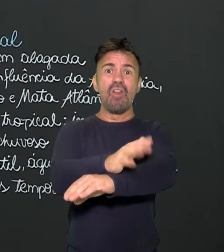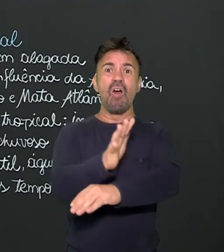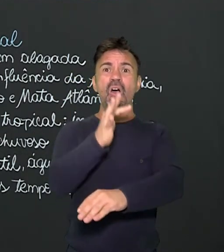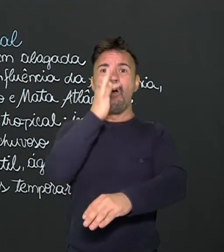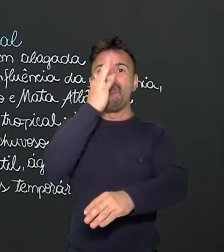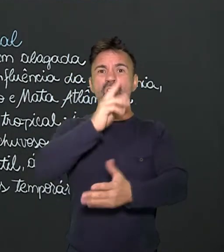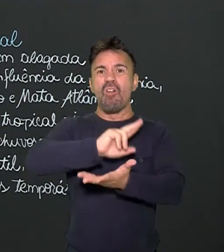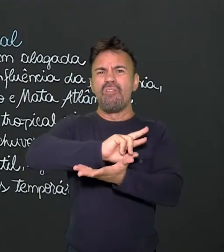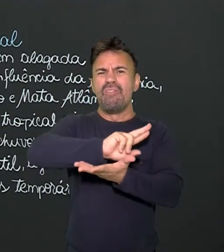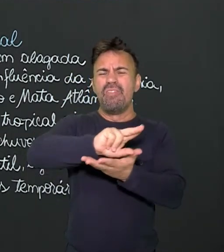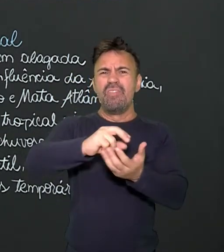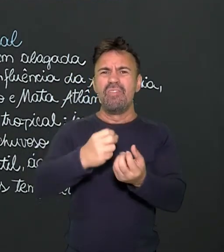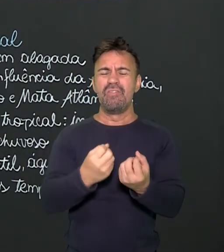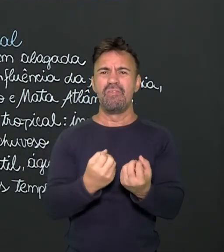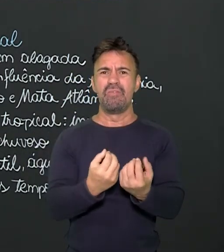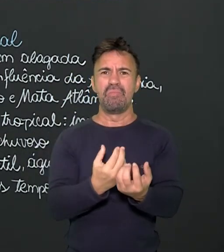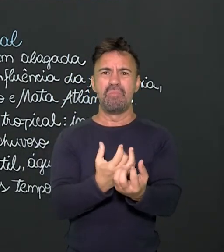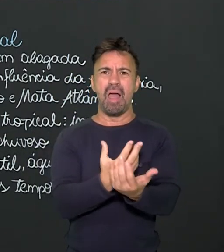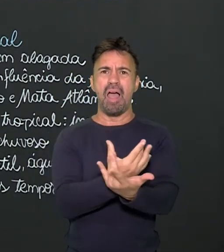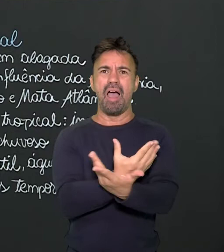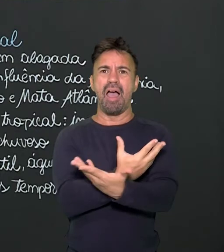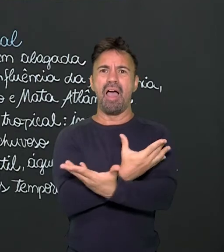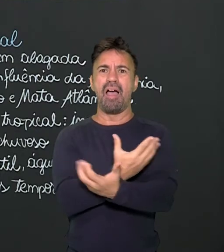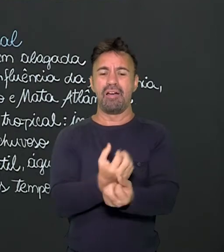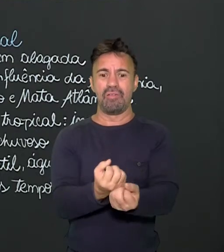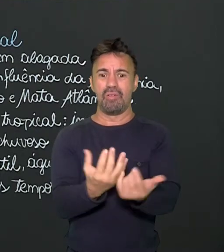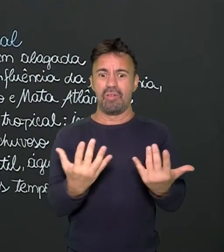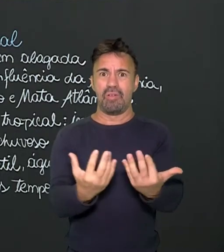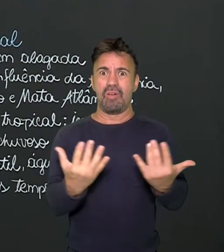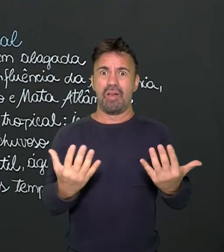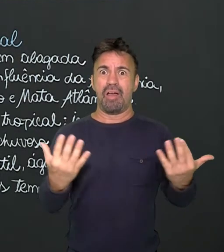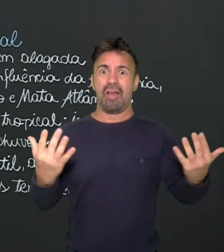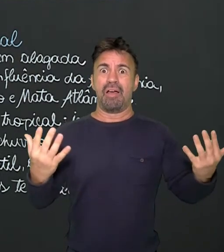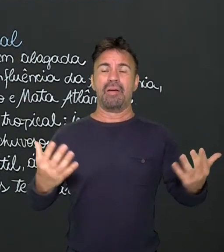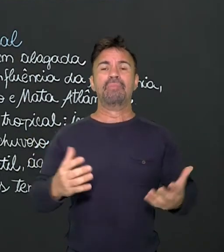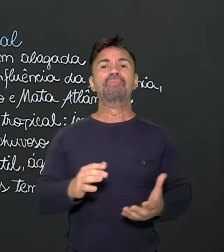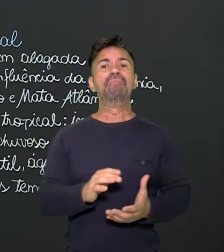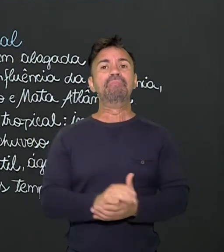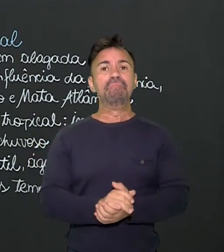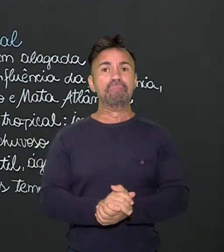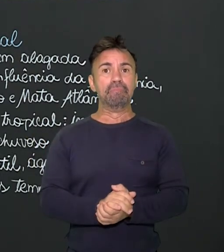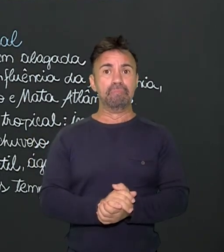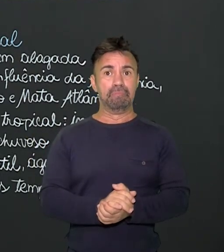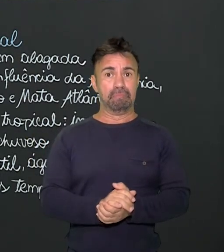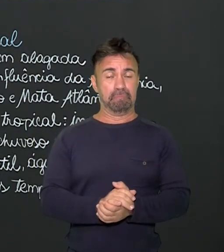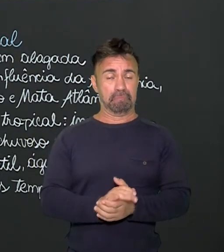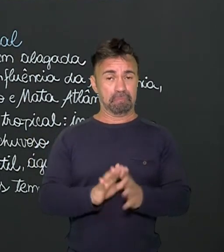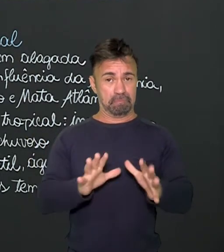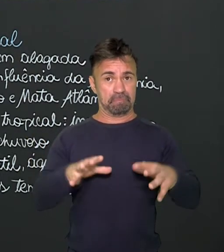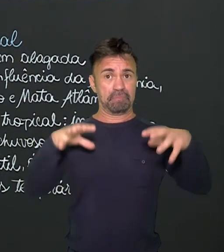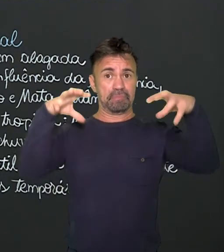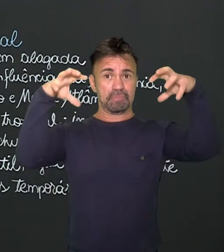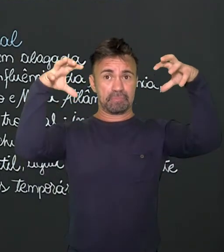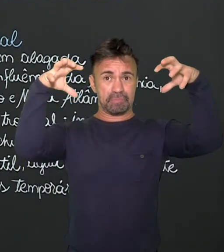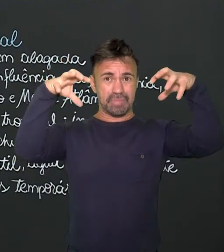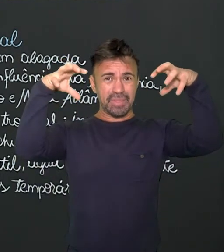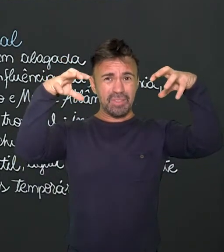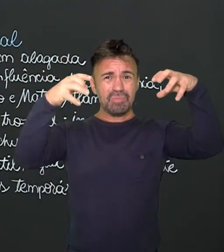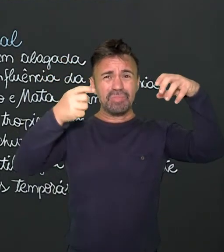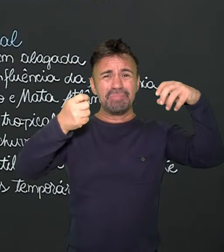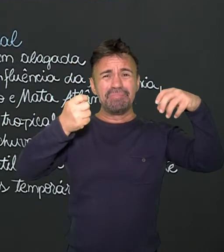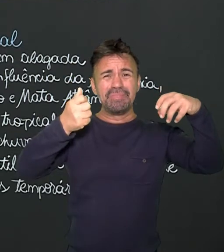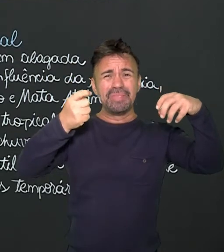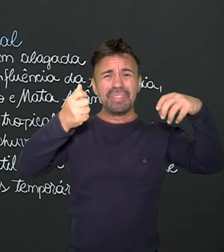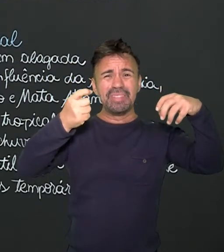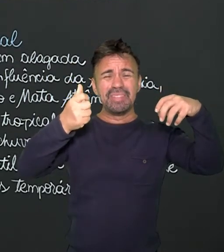folhas, flores. É muito interessante essa diversidade aí que acontece. Porém, essa chuva ela é